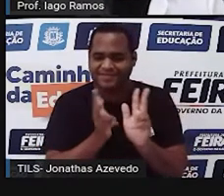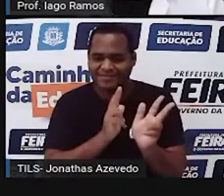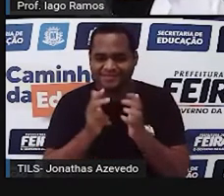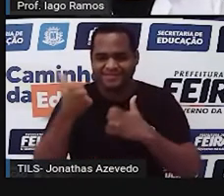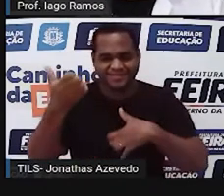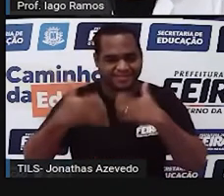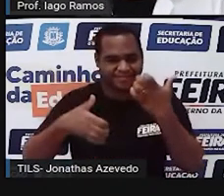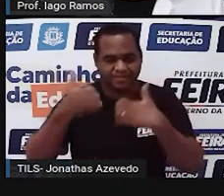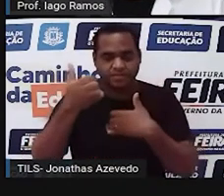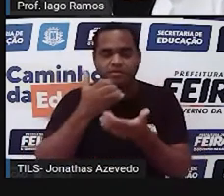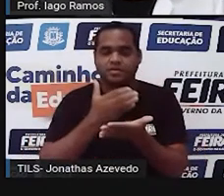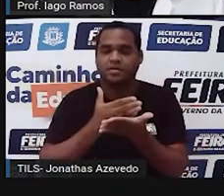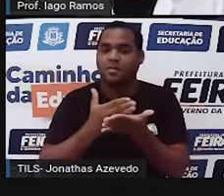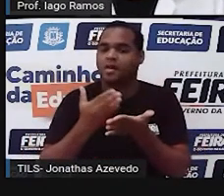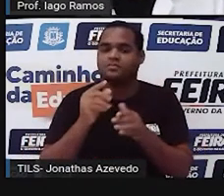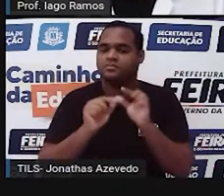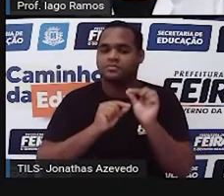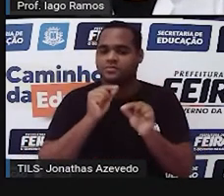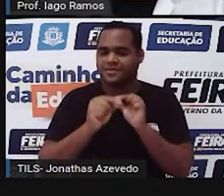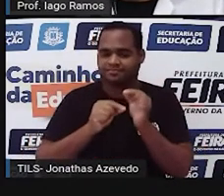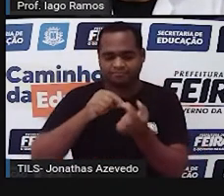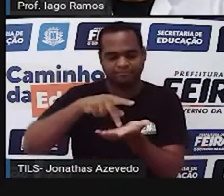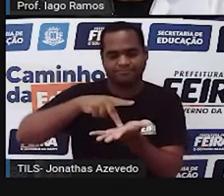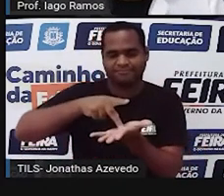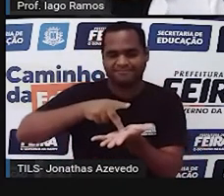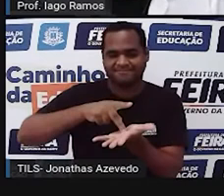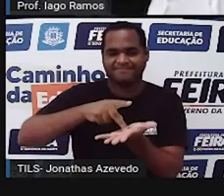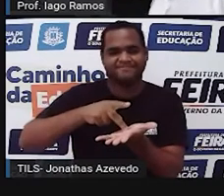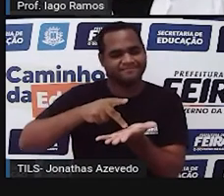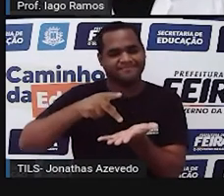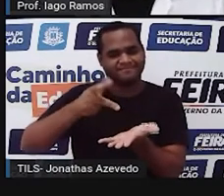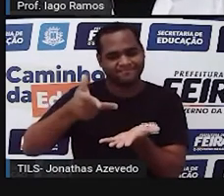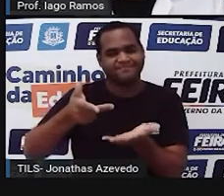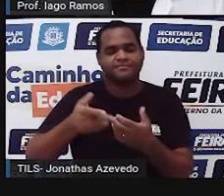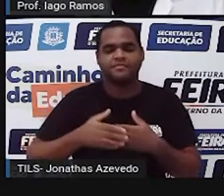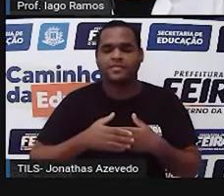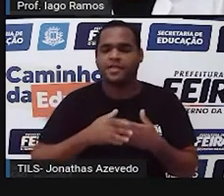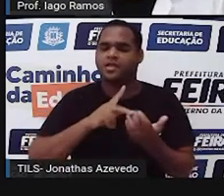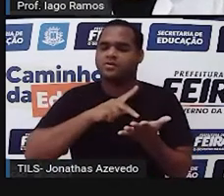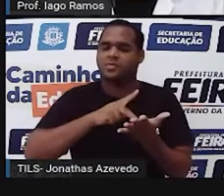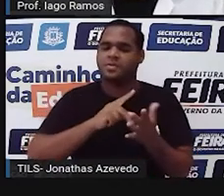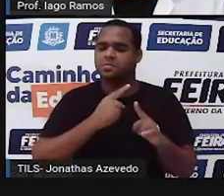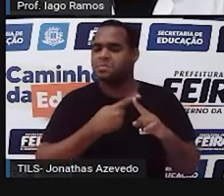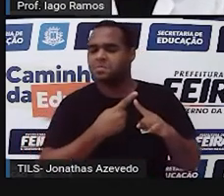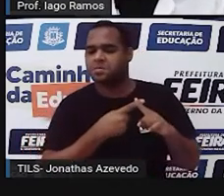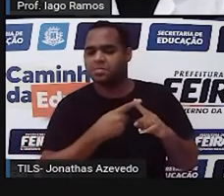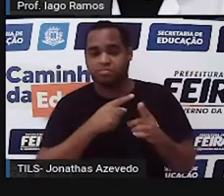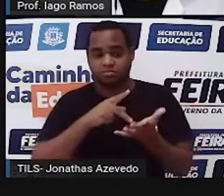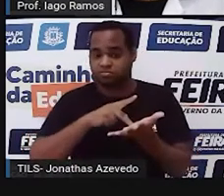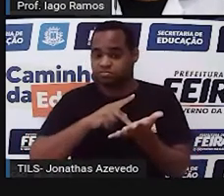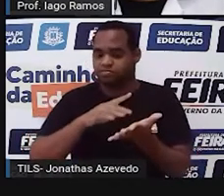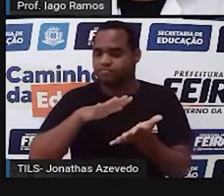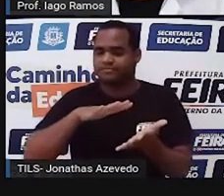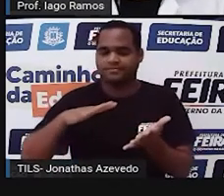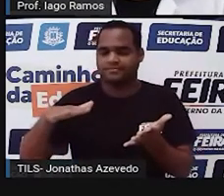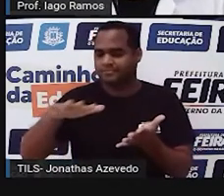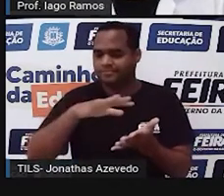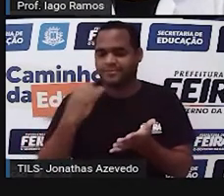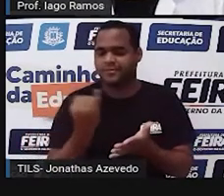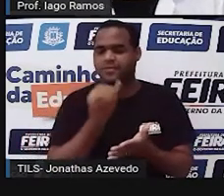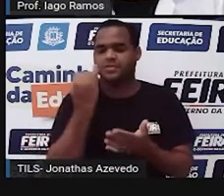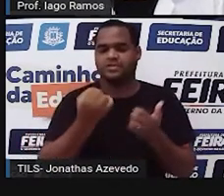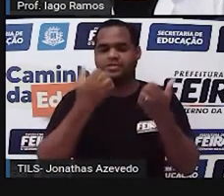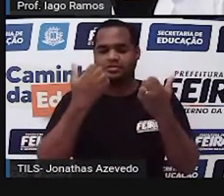papo vai começar falando sobre a geometria né porque a geometria é uma parte muito importante da